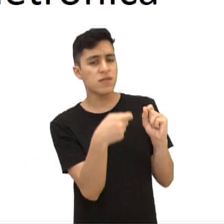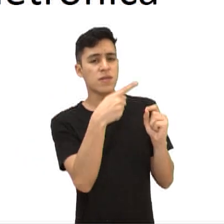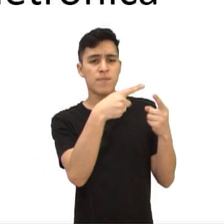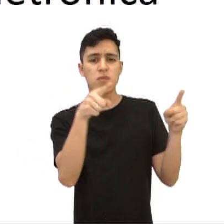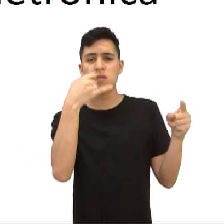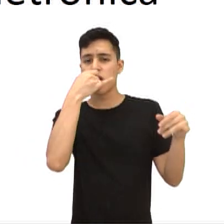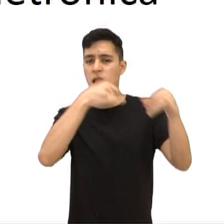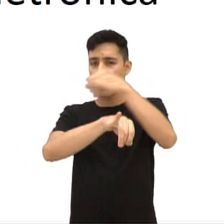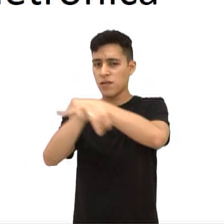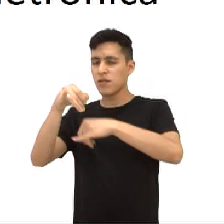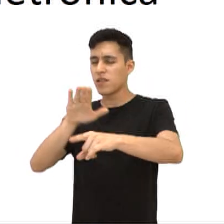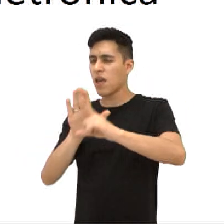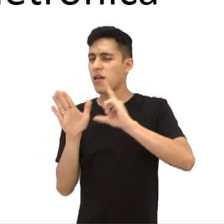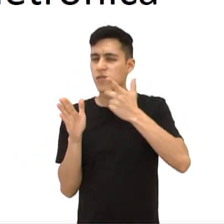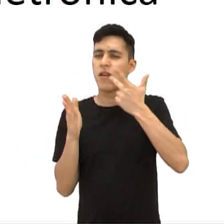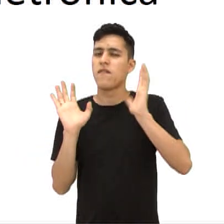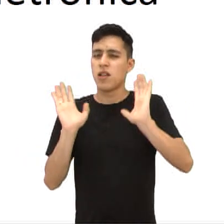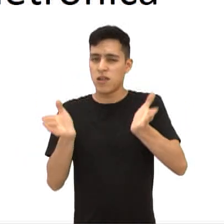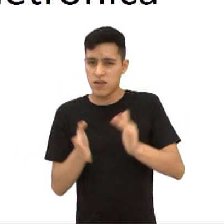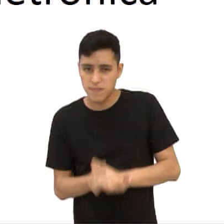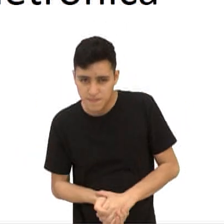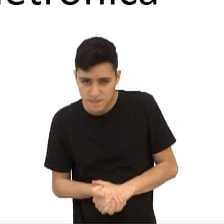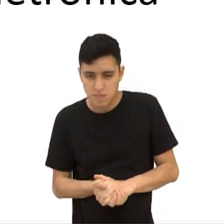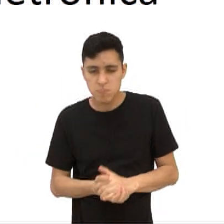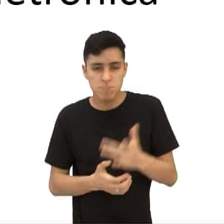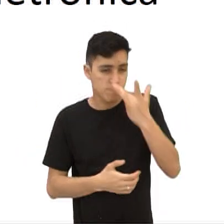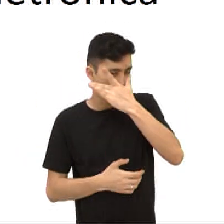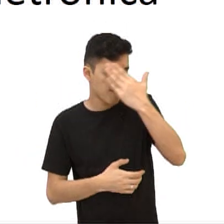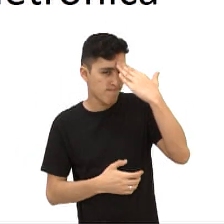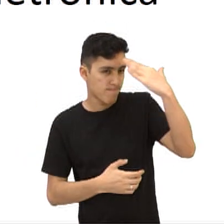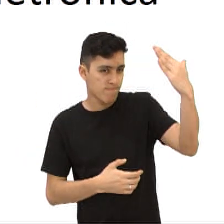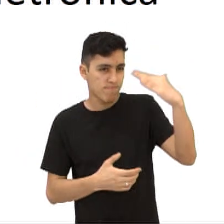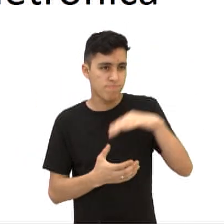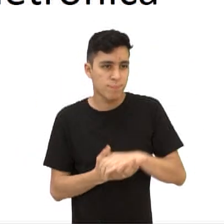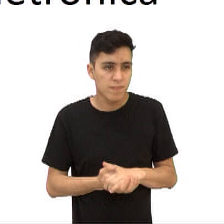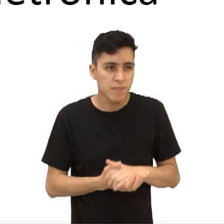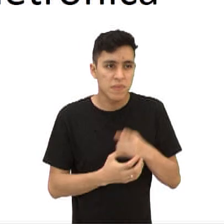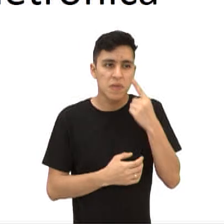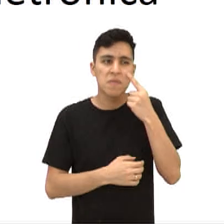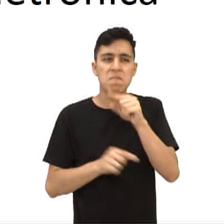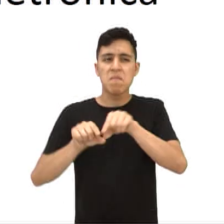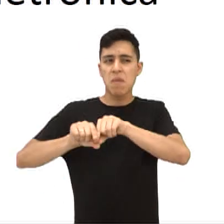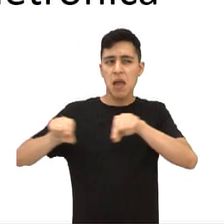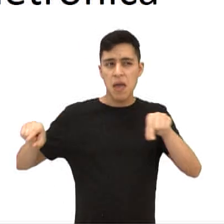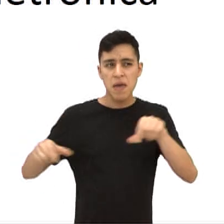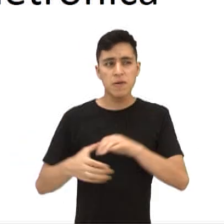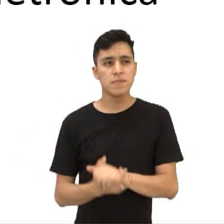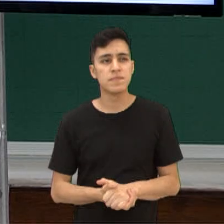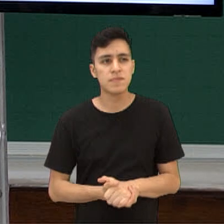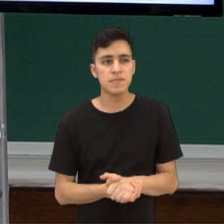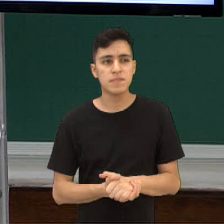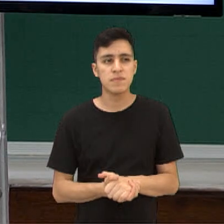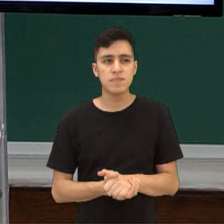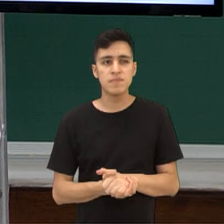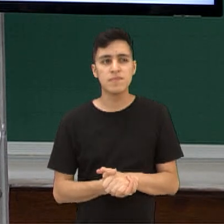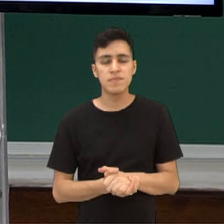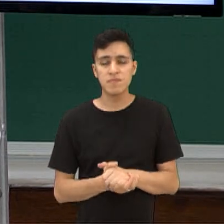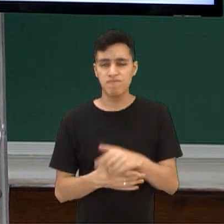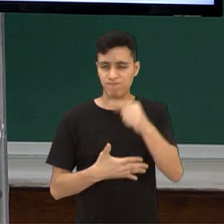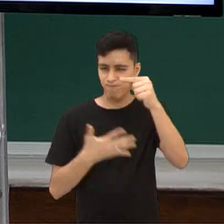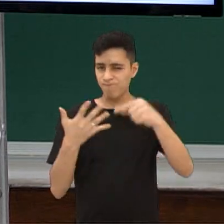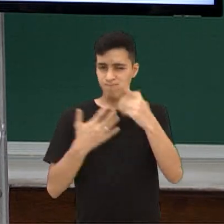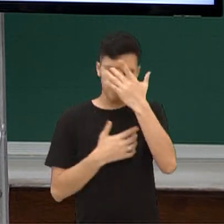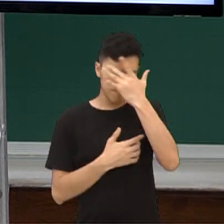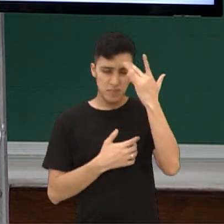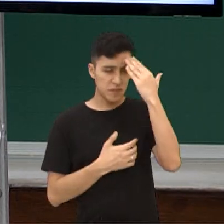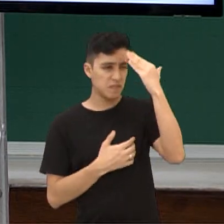música eletrônica, como eu já falei aqui. Grandes nomes da música mundial são o Kraftwerk, o Daft Punk e muito mais,